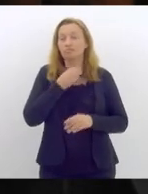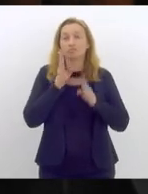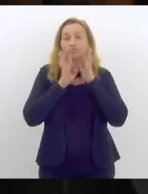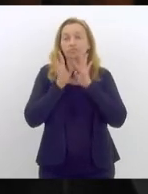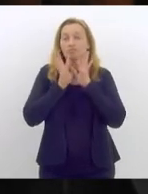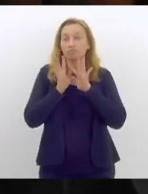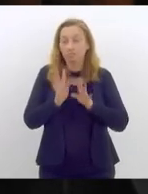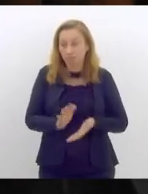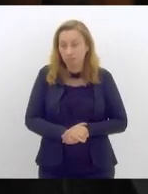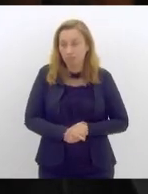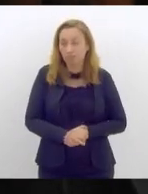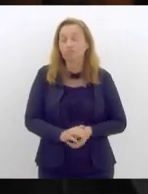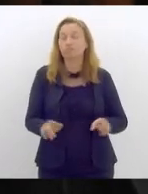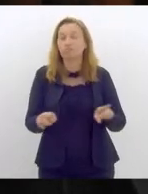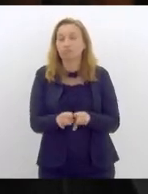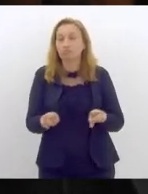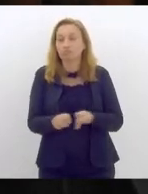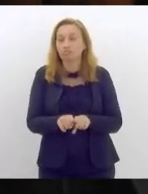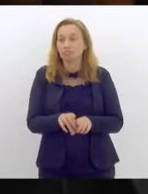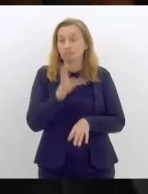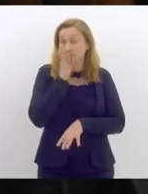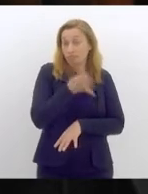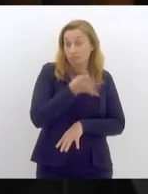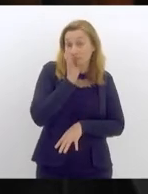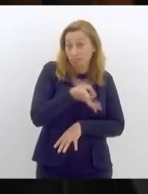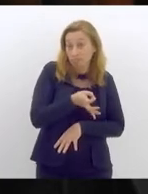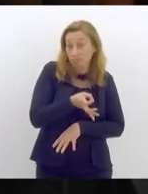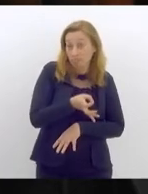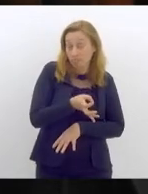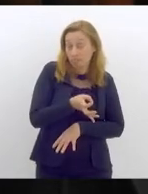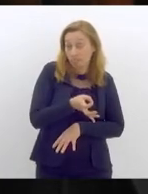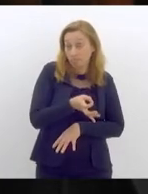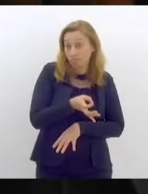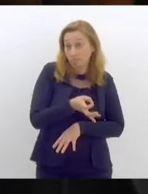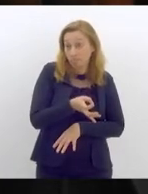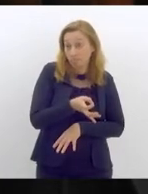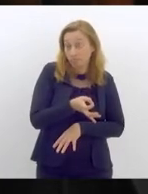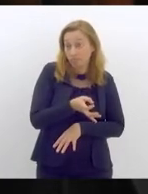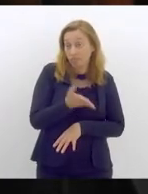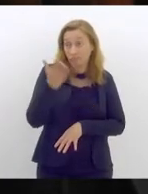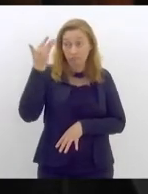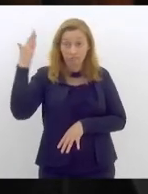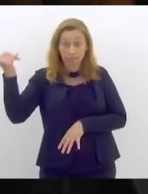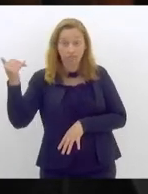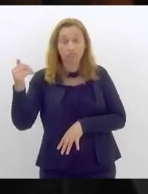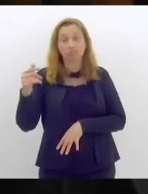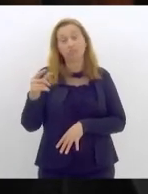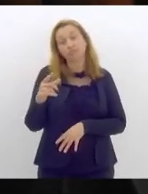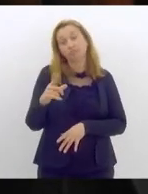e muitas vezes acusações ganham relevância